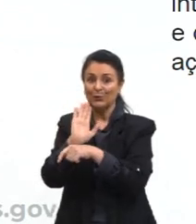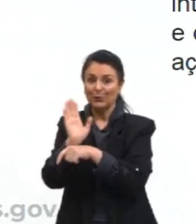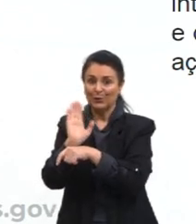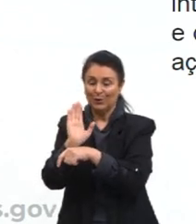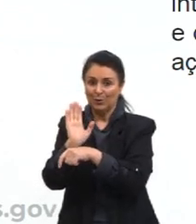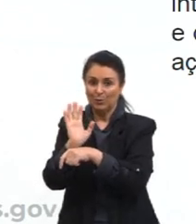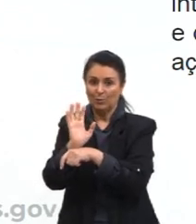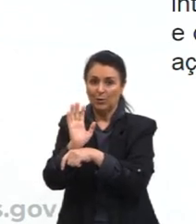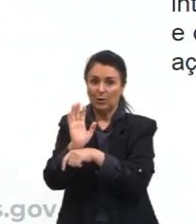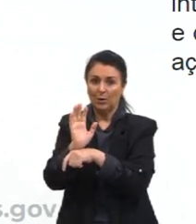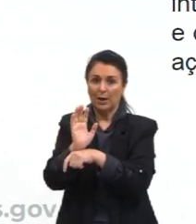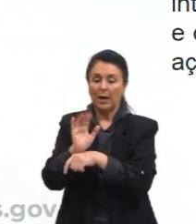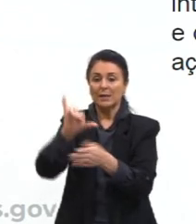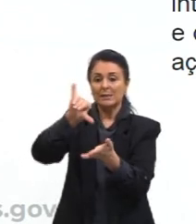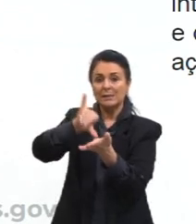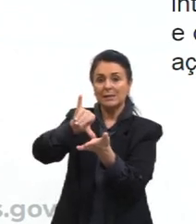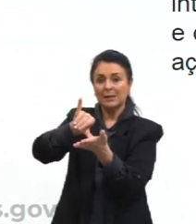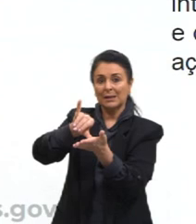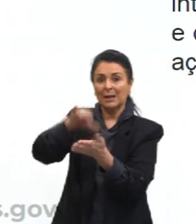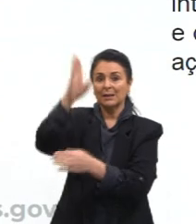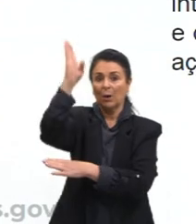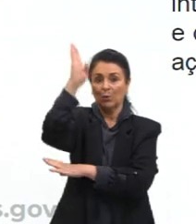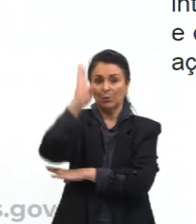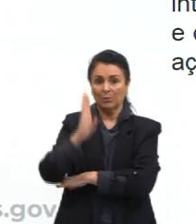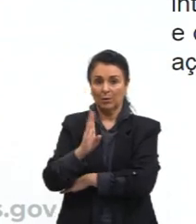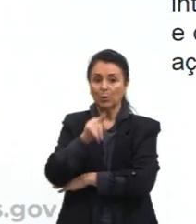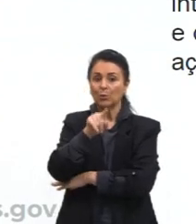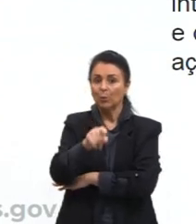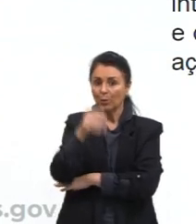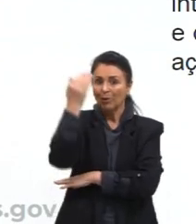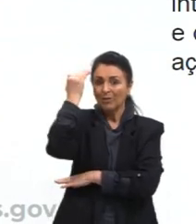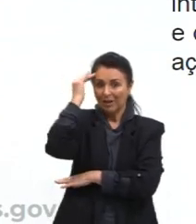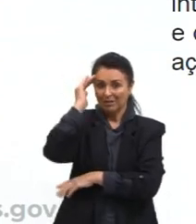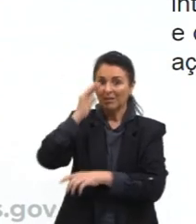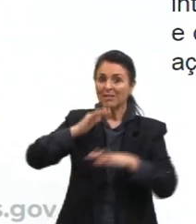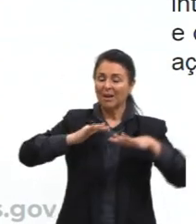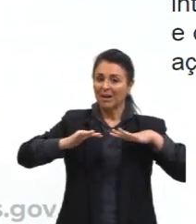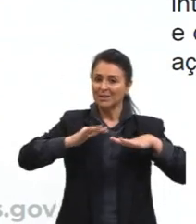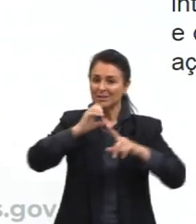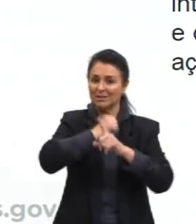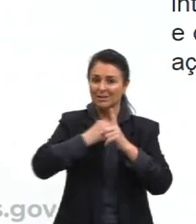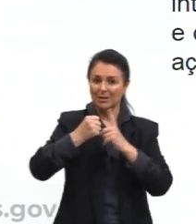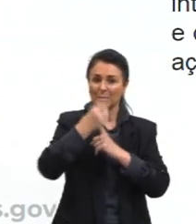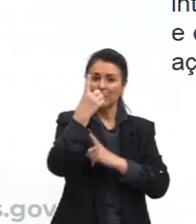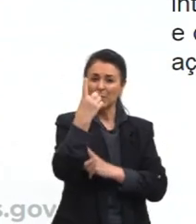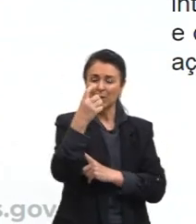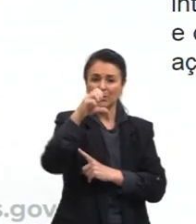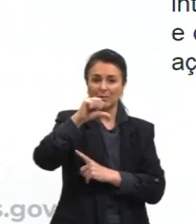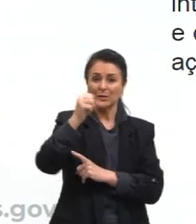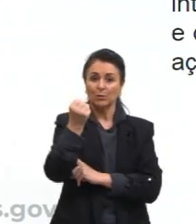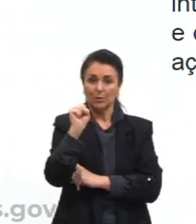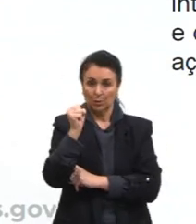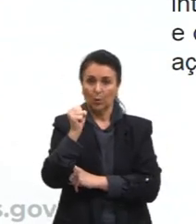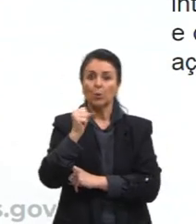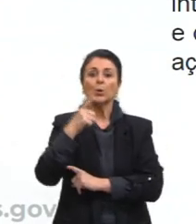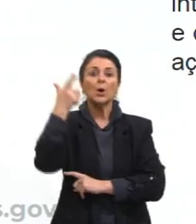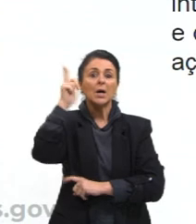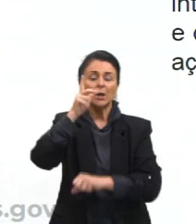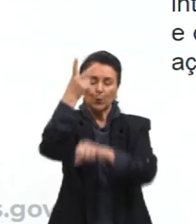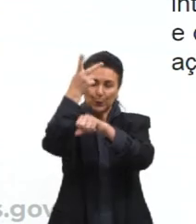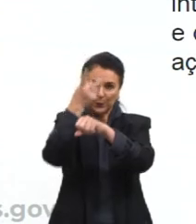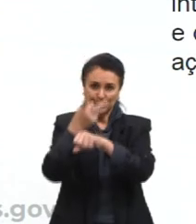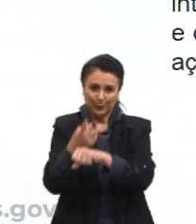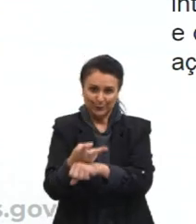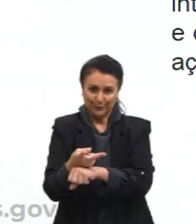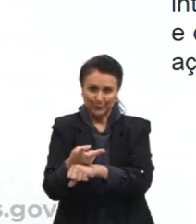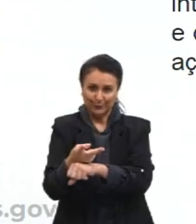esse filme é Central do Brasil você vai entender várias ações sociais em 1998 o filme muito premiado eu